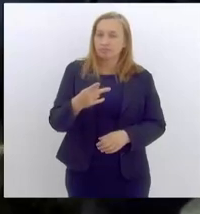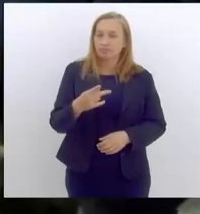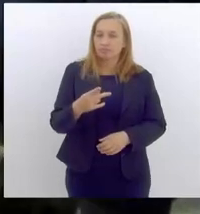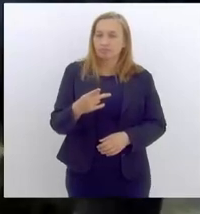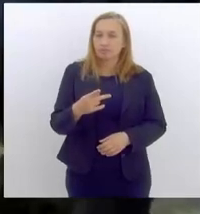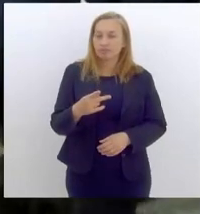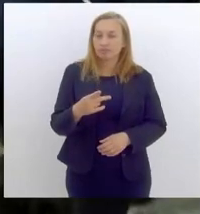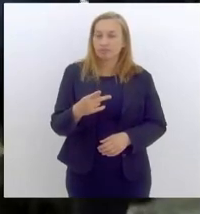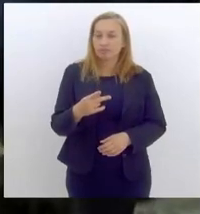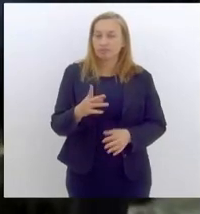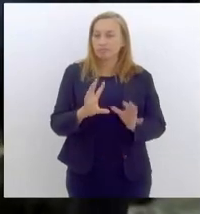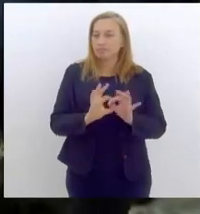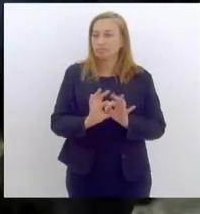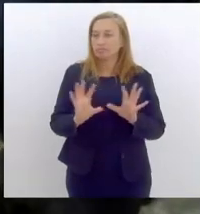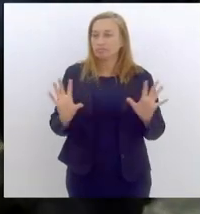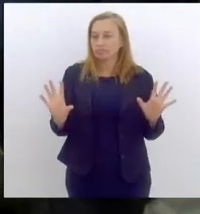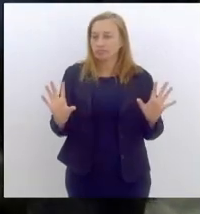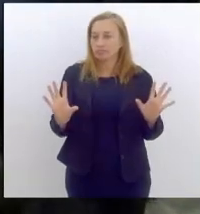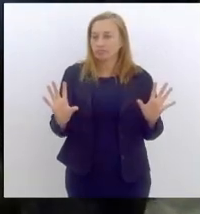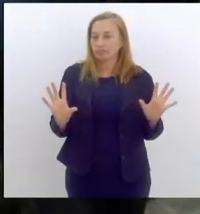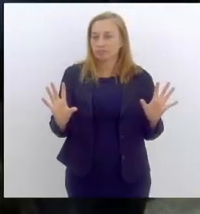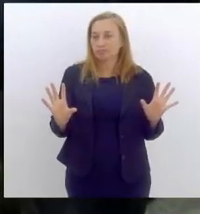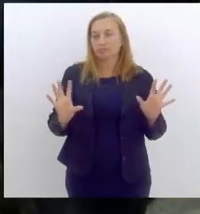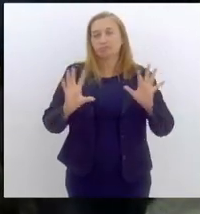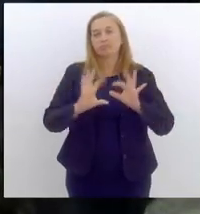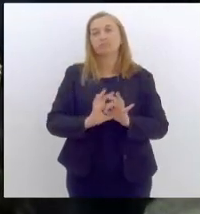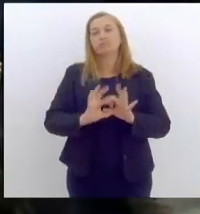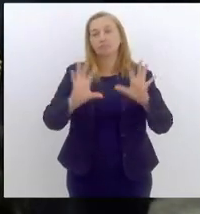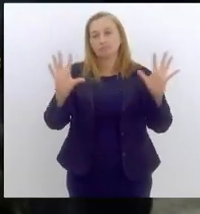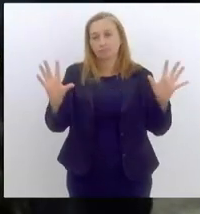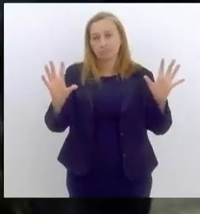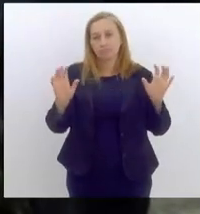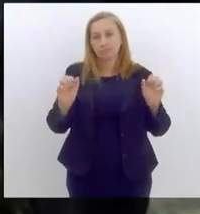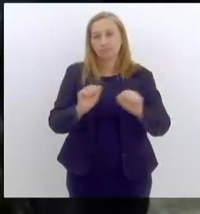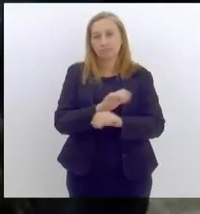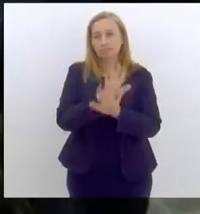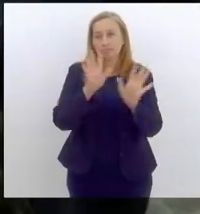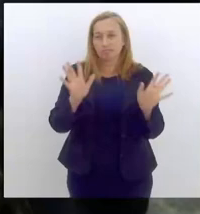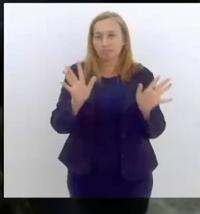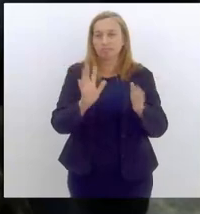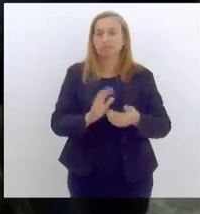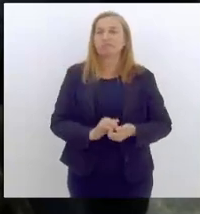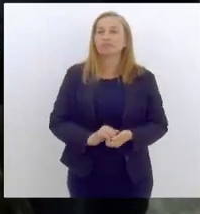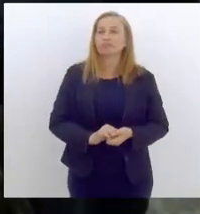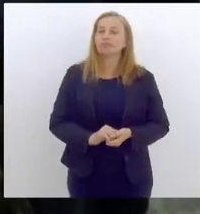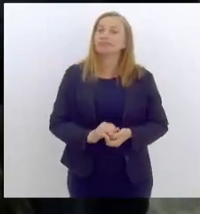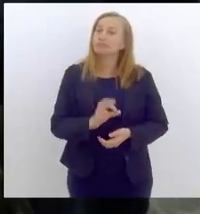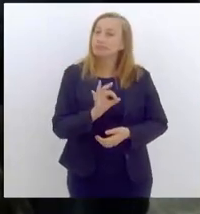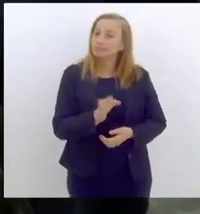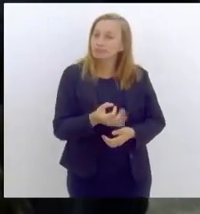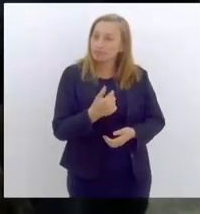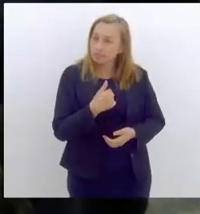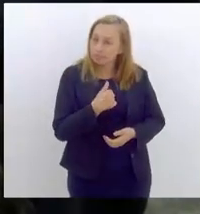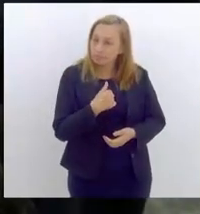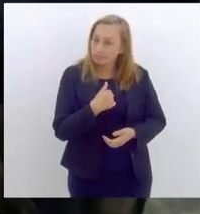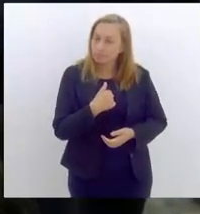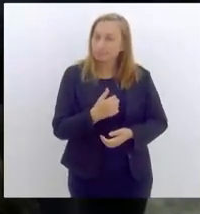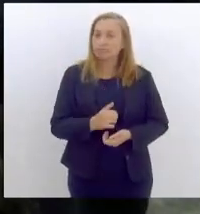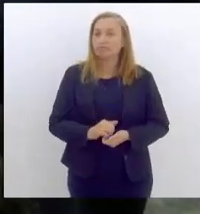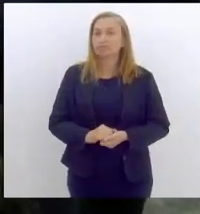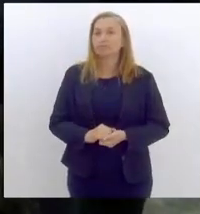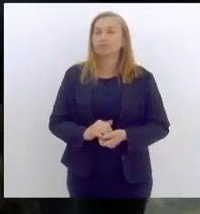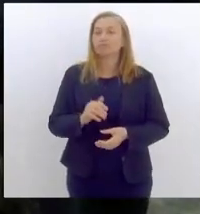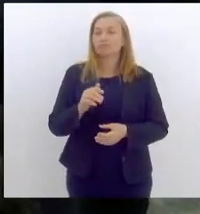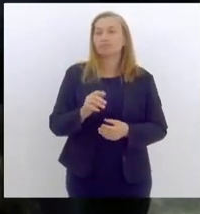de maneira livre, democrática e transparente. Eu, evidentemente, vou